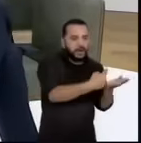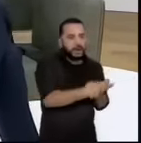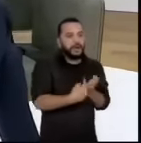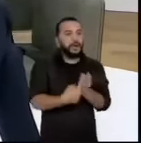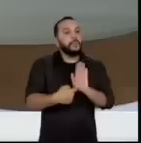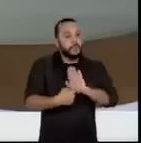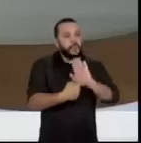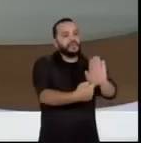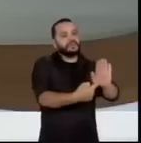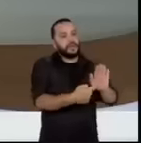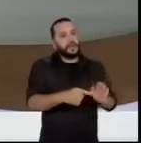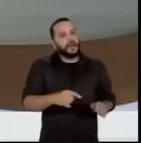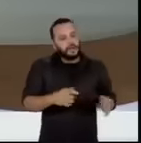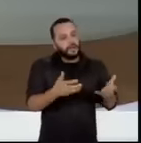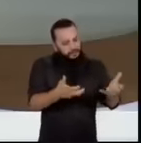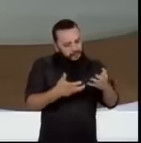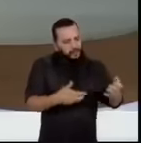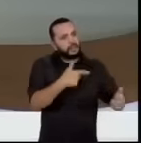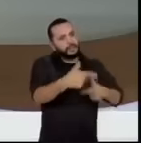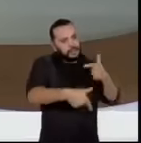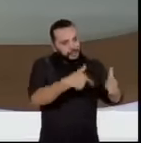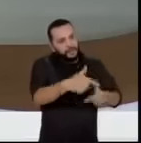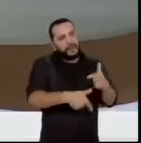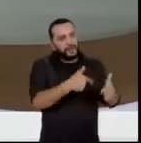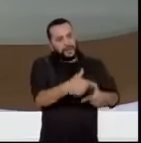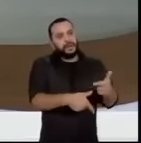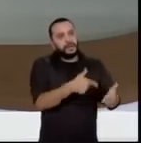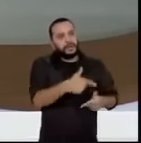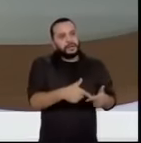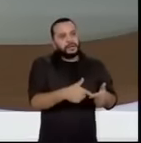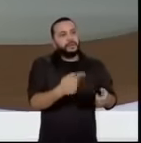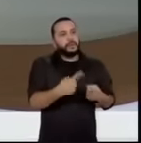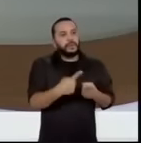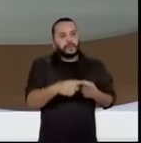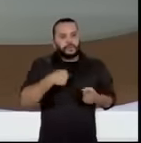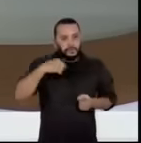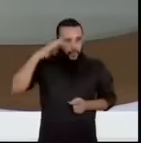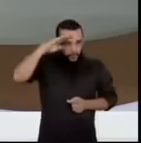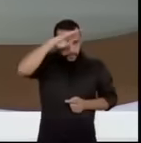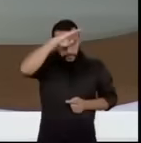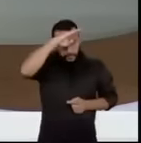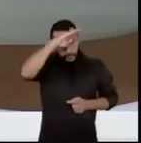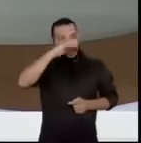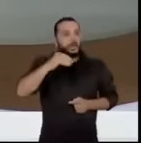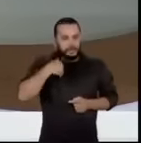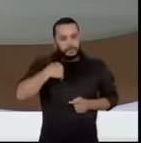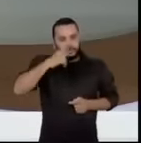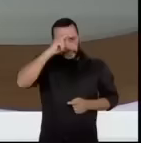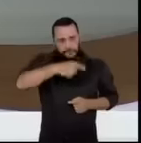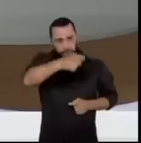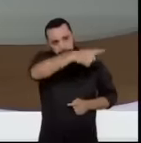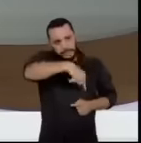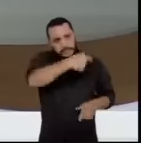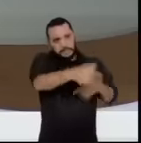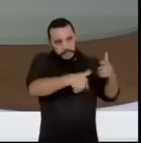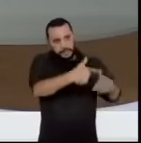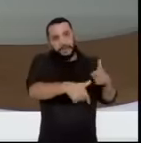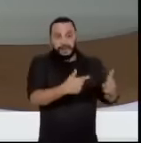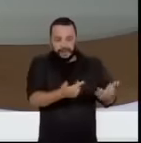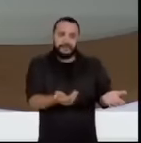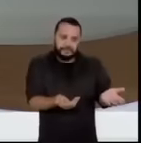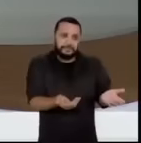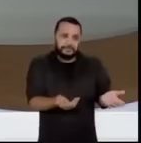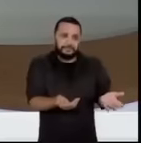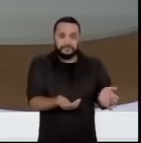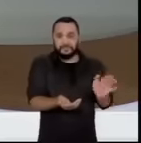estavam dispostos a trabalhar, atendendo a um chamado do presidente. Foi assim que o jornal registrou e desde então tem sido registrado dessa